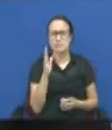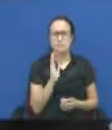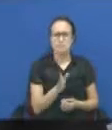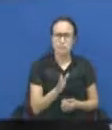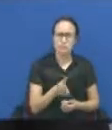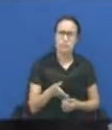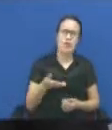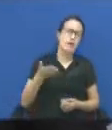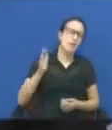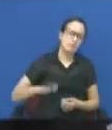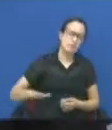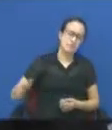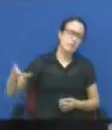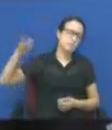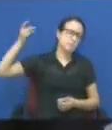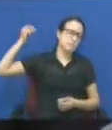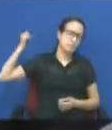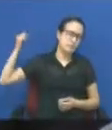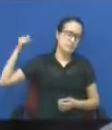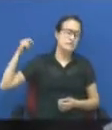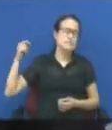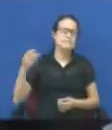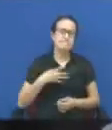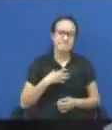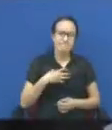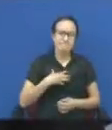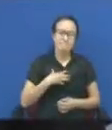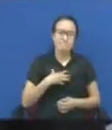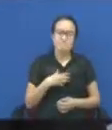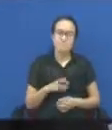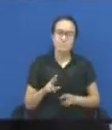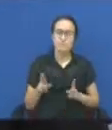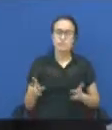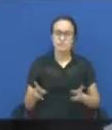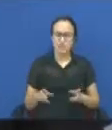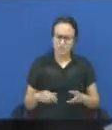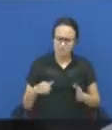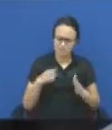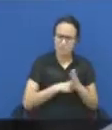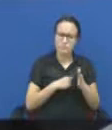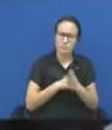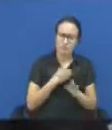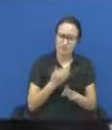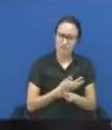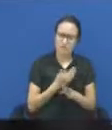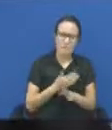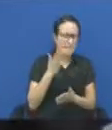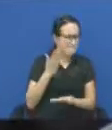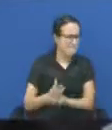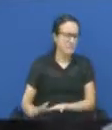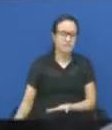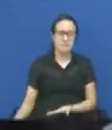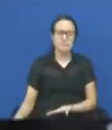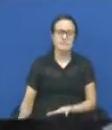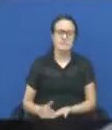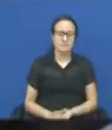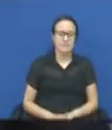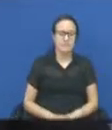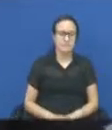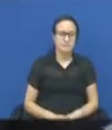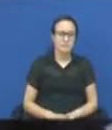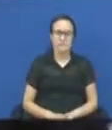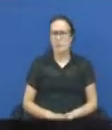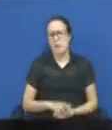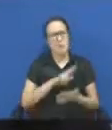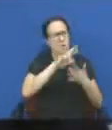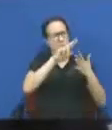a gente já sentiu na pele e a gente tem que mais que defender, sim. Também já vi outros, né, em carvorarias e assim por